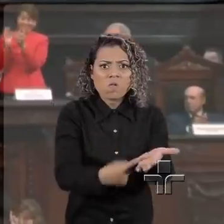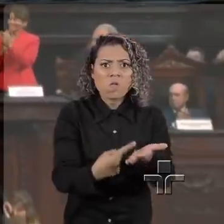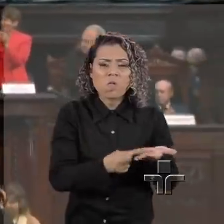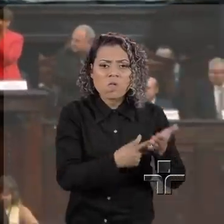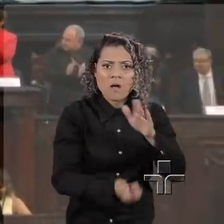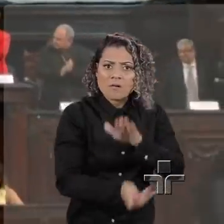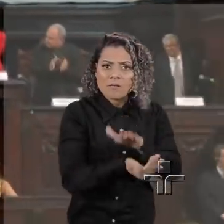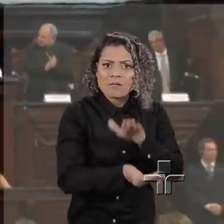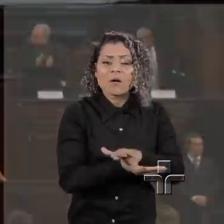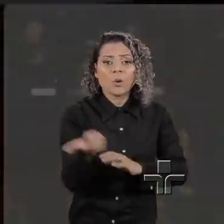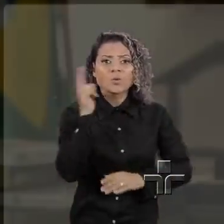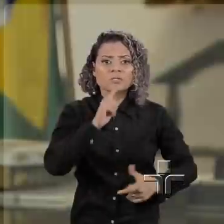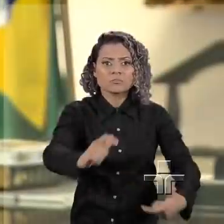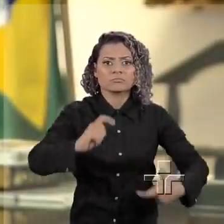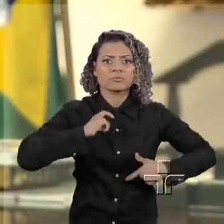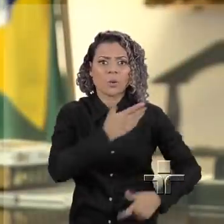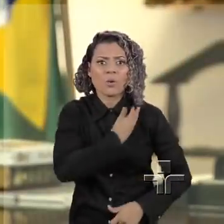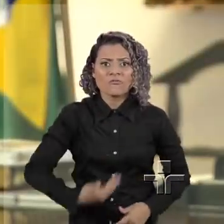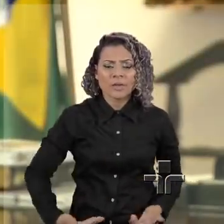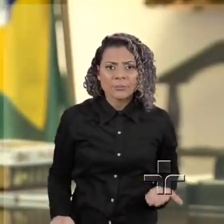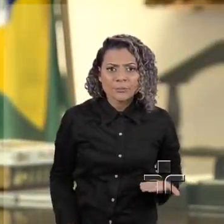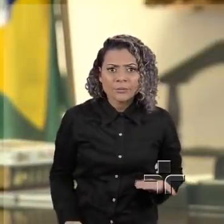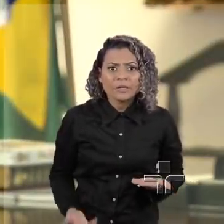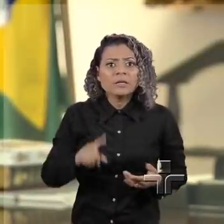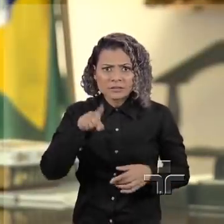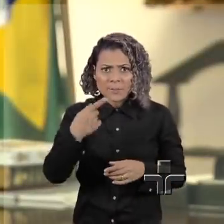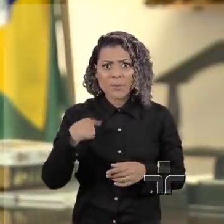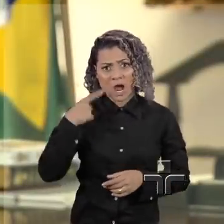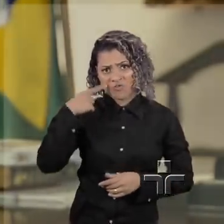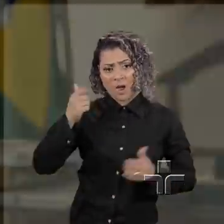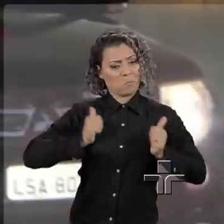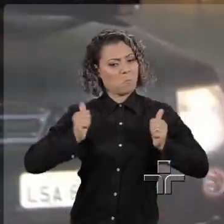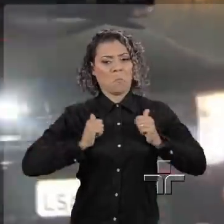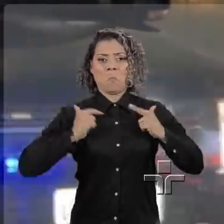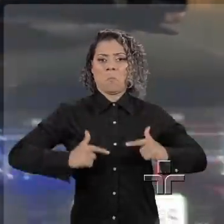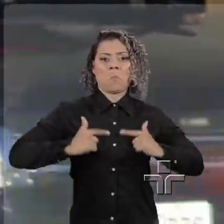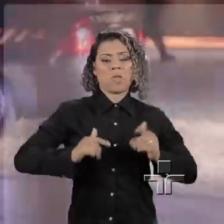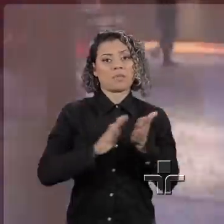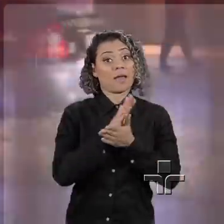desvios após se eleger governador, fatos que sua defesa nega.